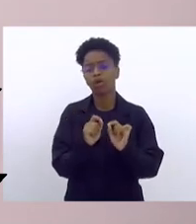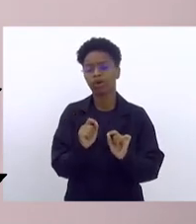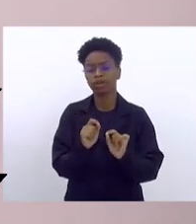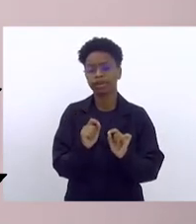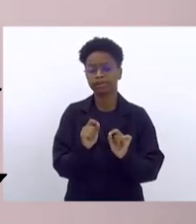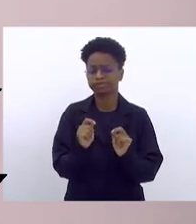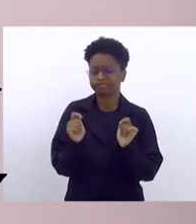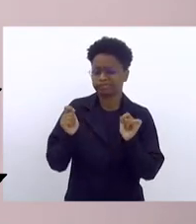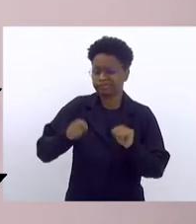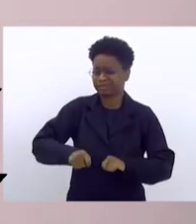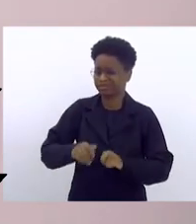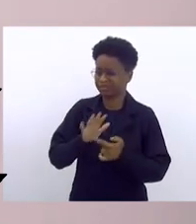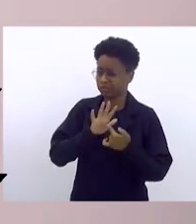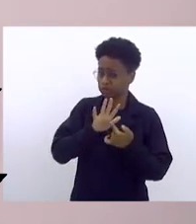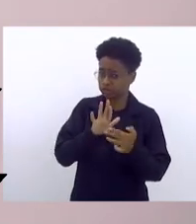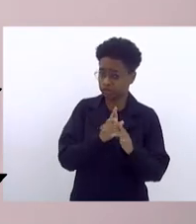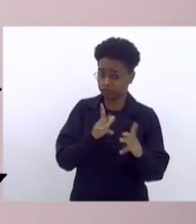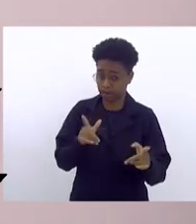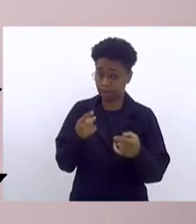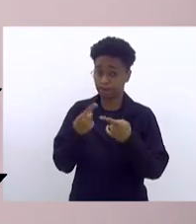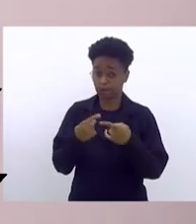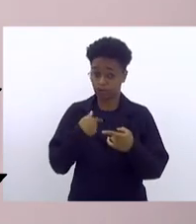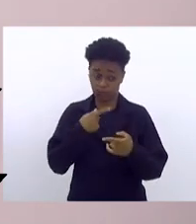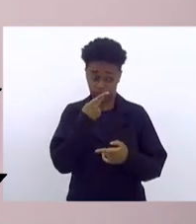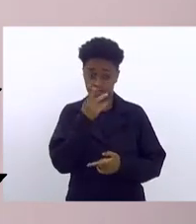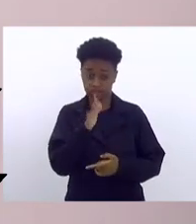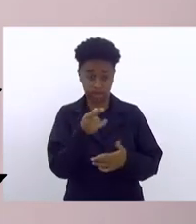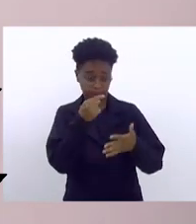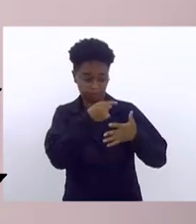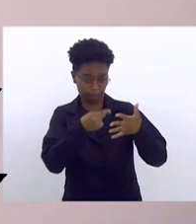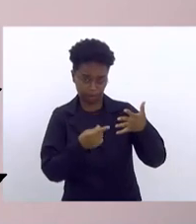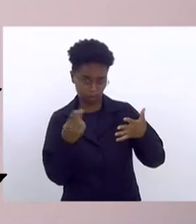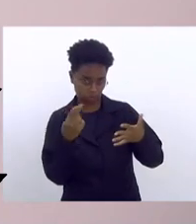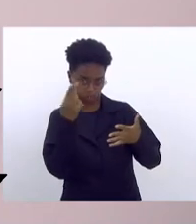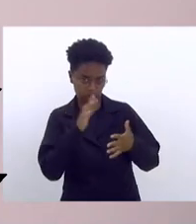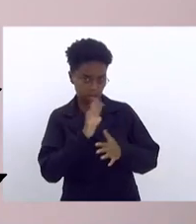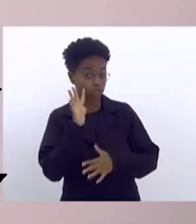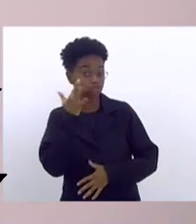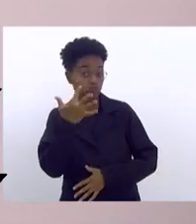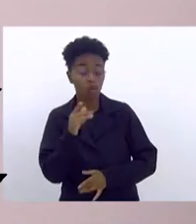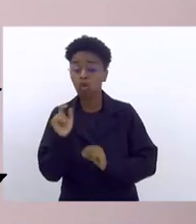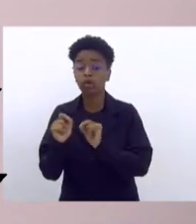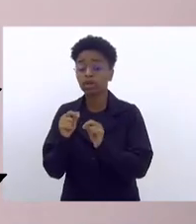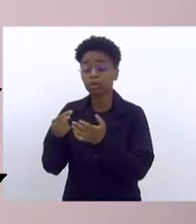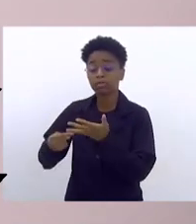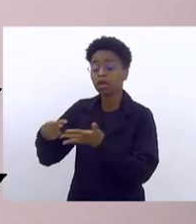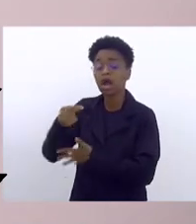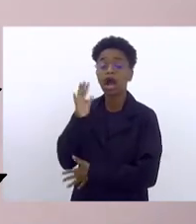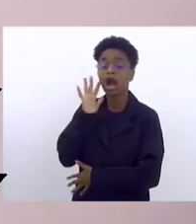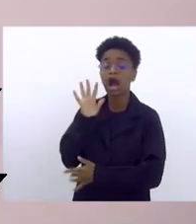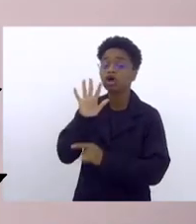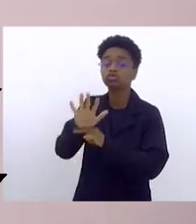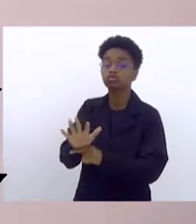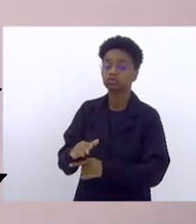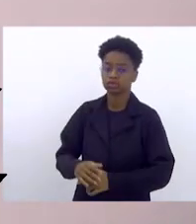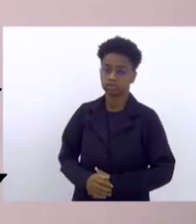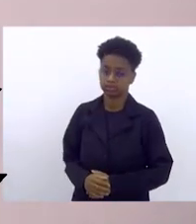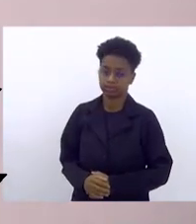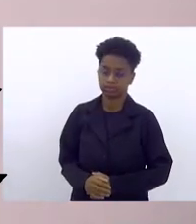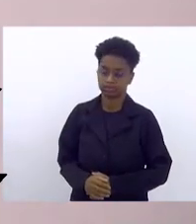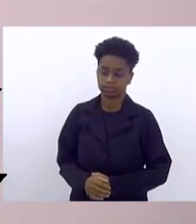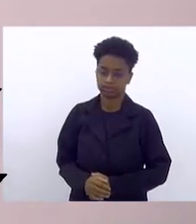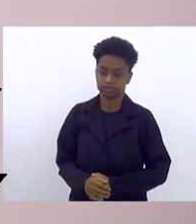capaz de fazer a diferença então a gente falou o que não é resolutivo o que ajuda nessa questão